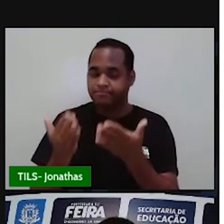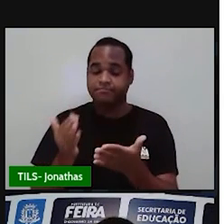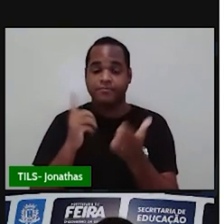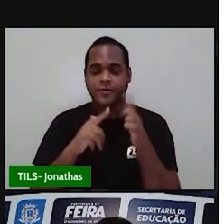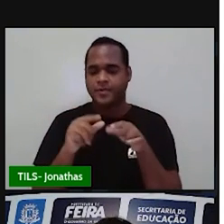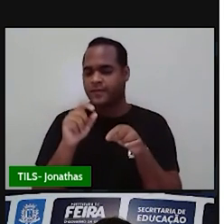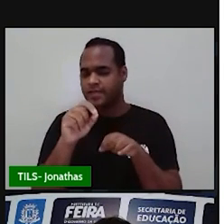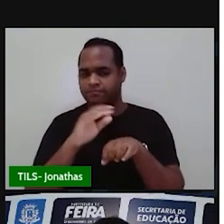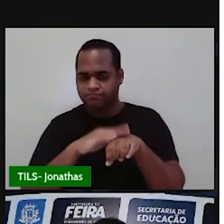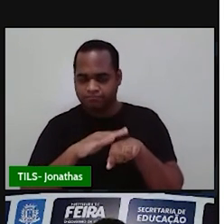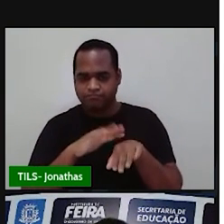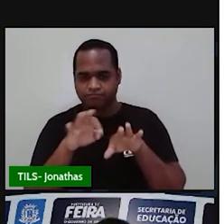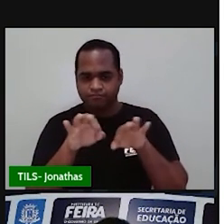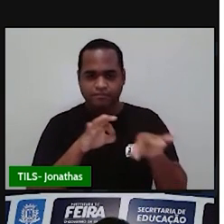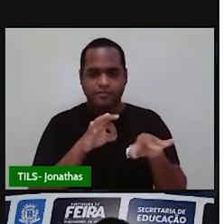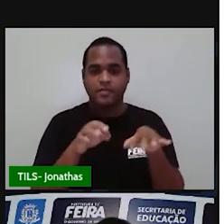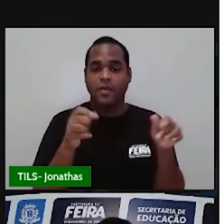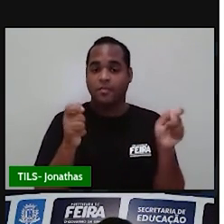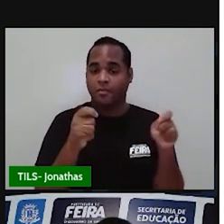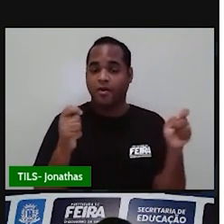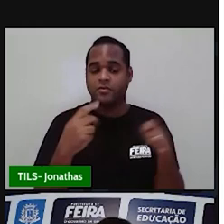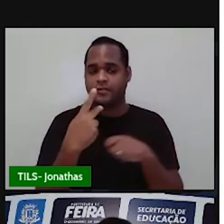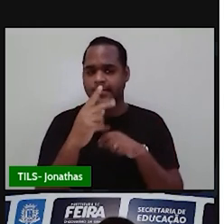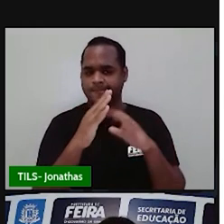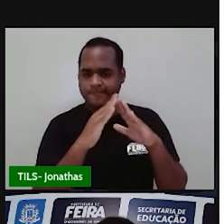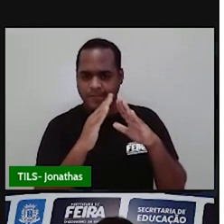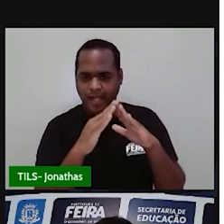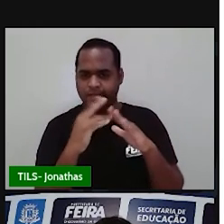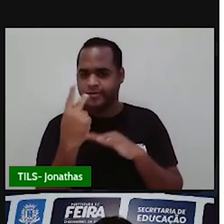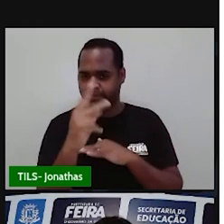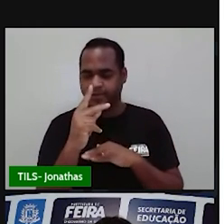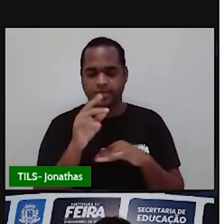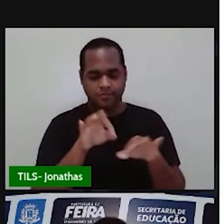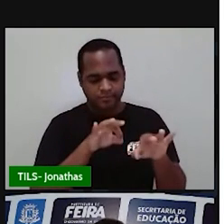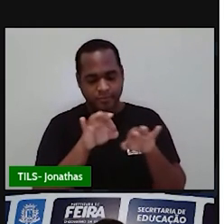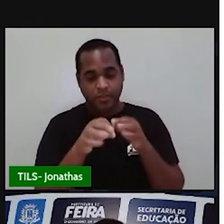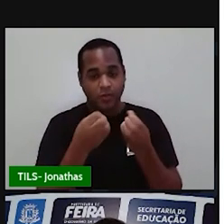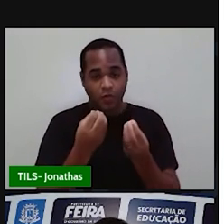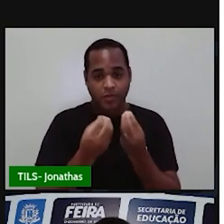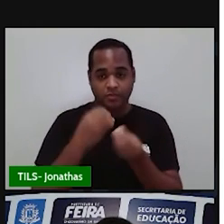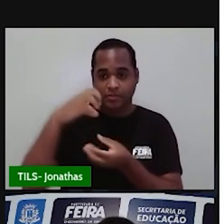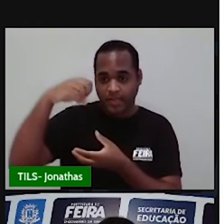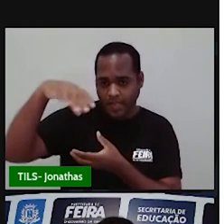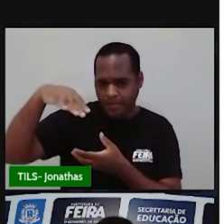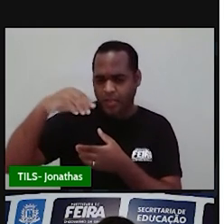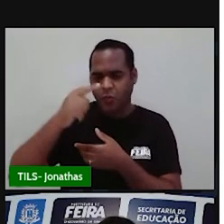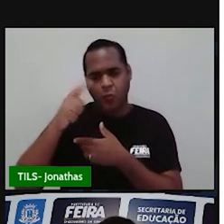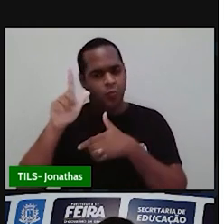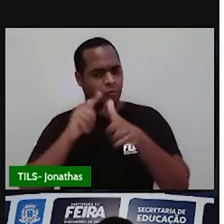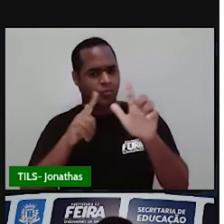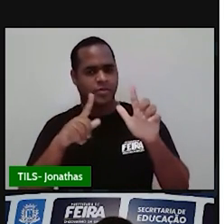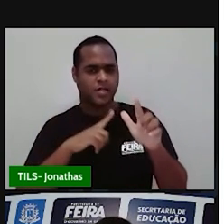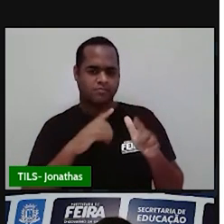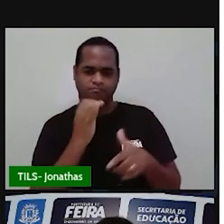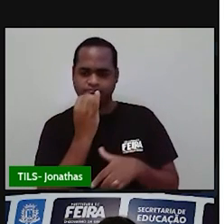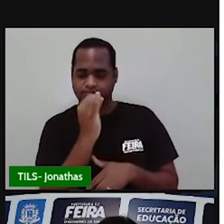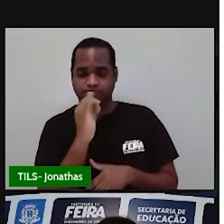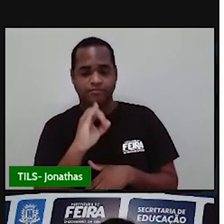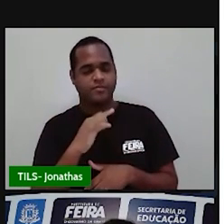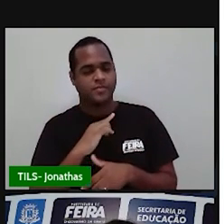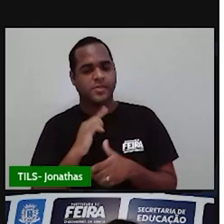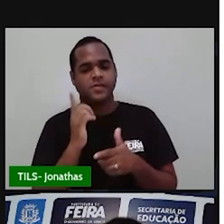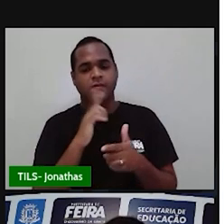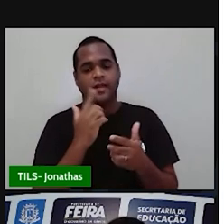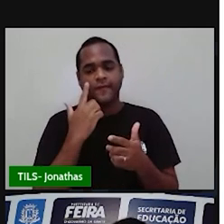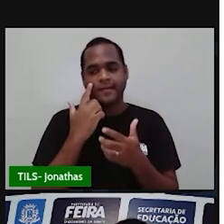fazer isso, né, em sua casa com lâmpadas ou qualquer outro eletrodoméstico para